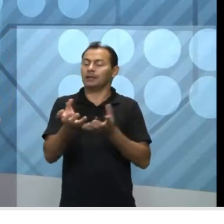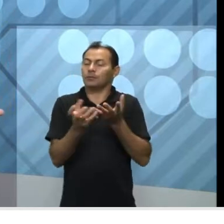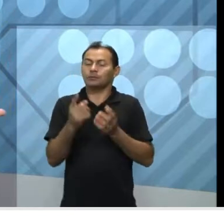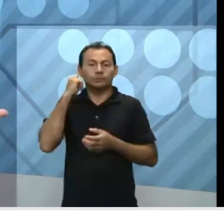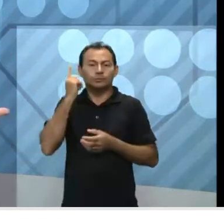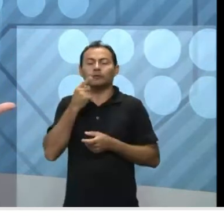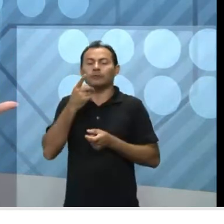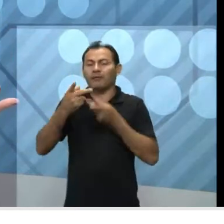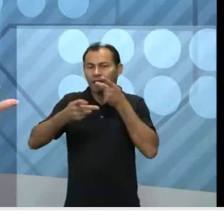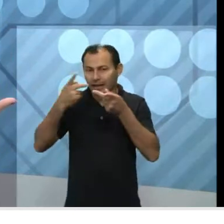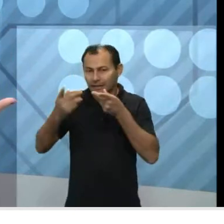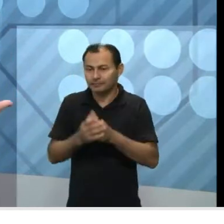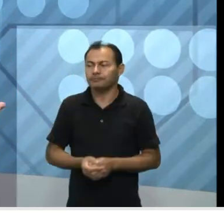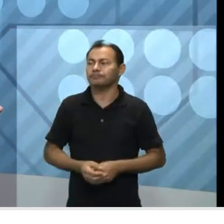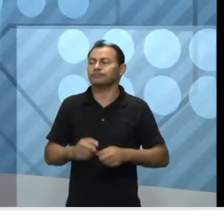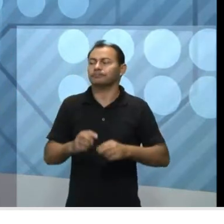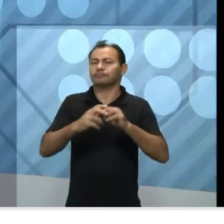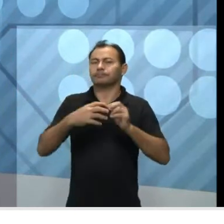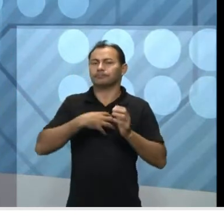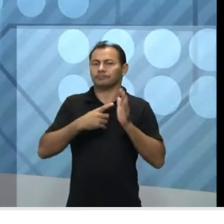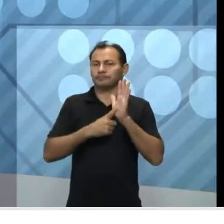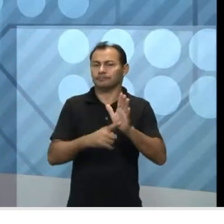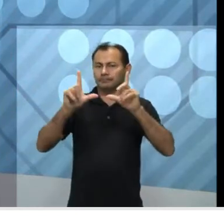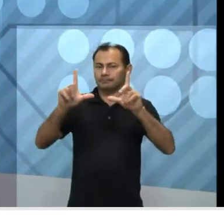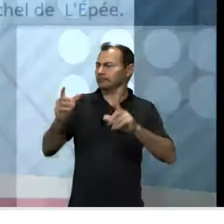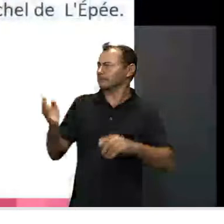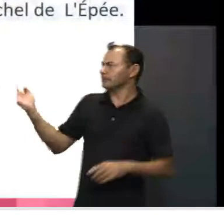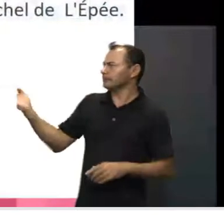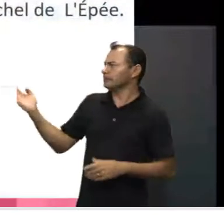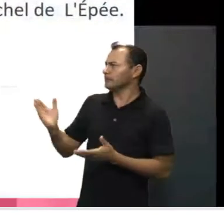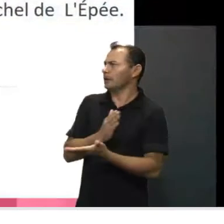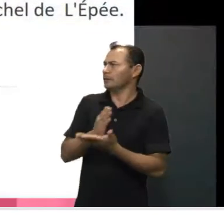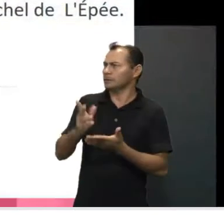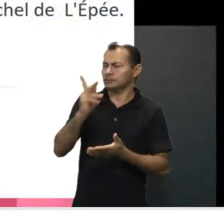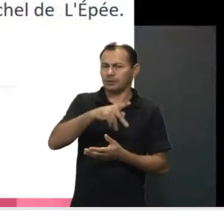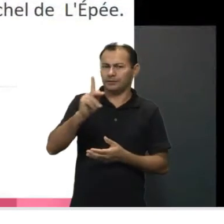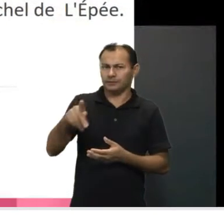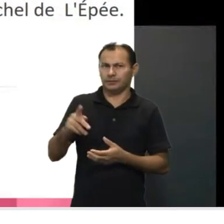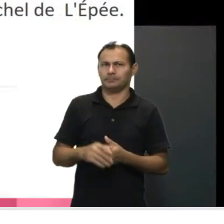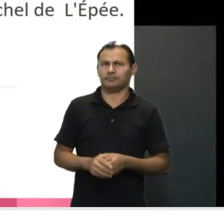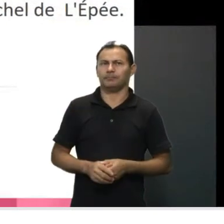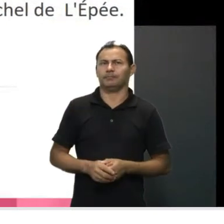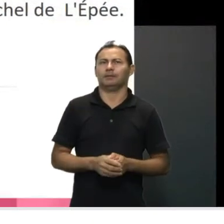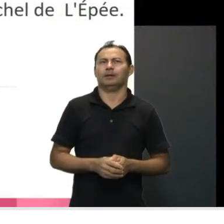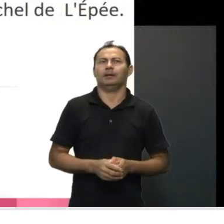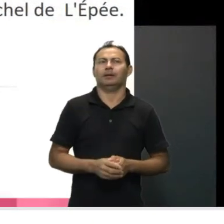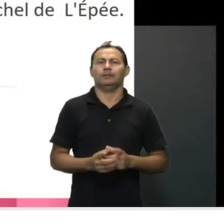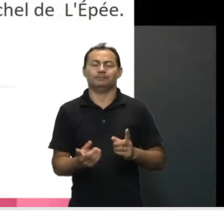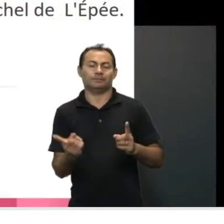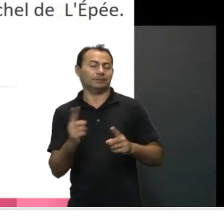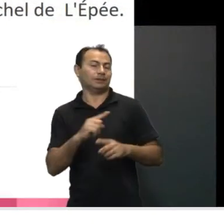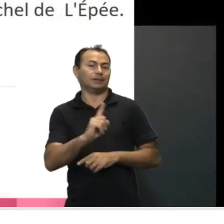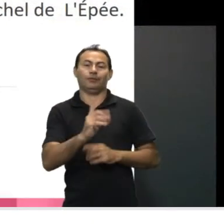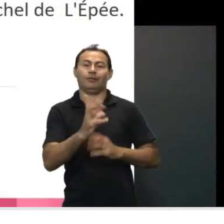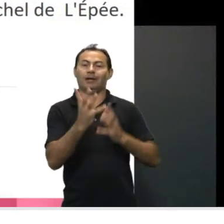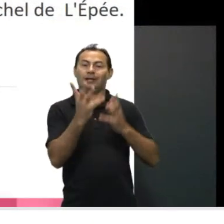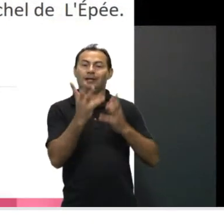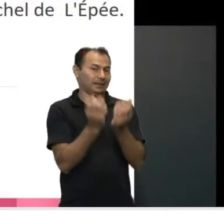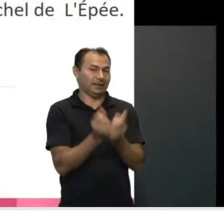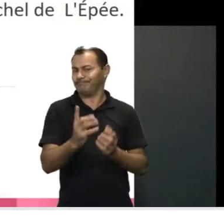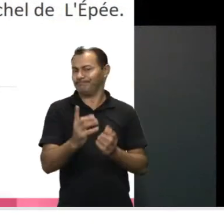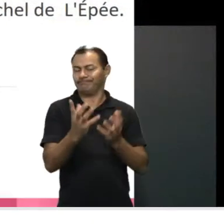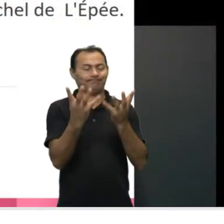no quadro alguns educadores que eram contrários ao uso da língua de sinais, ou seja, defendiam